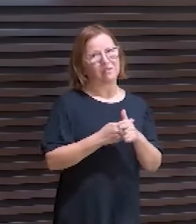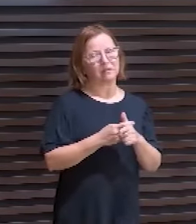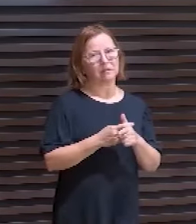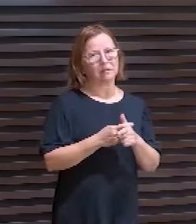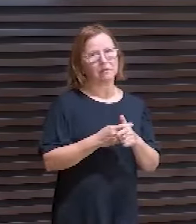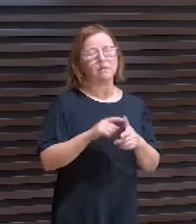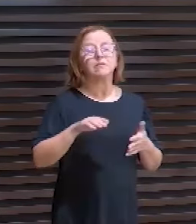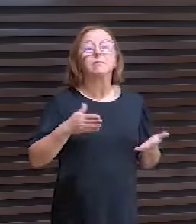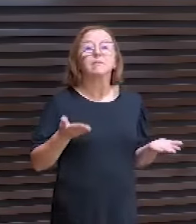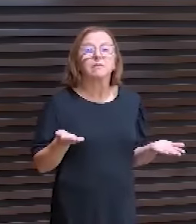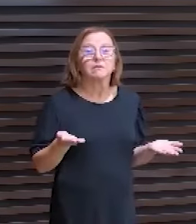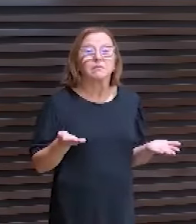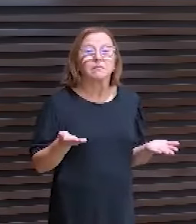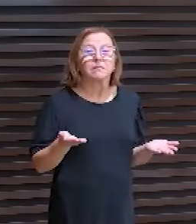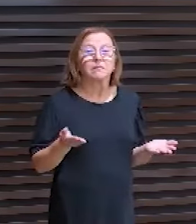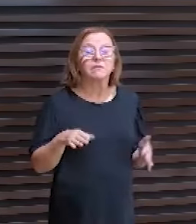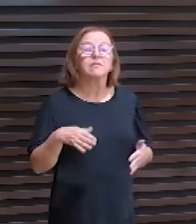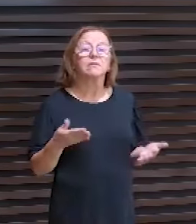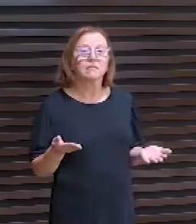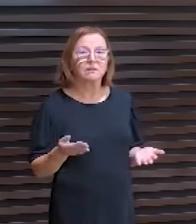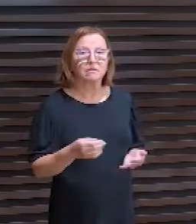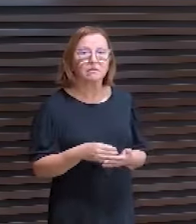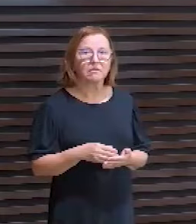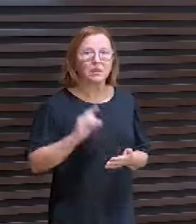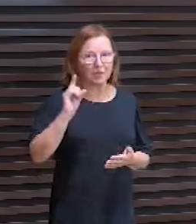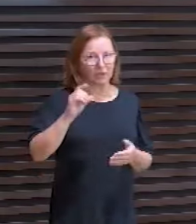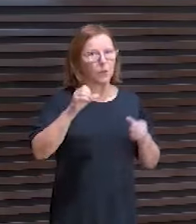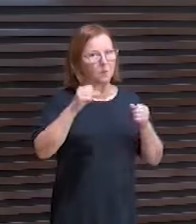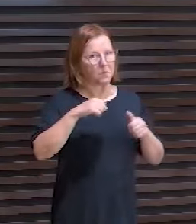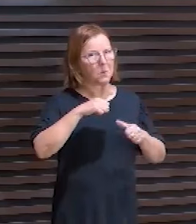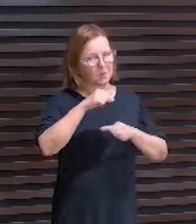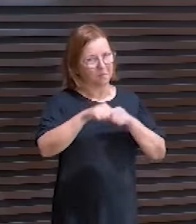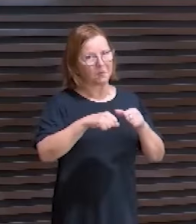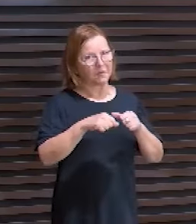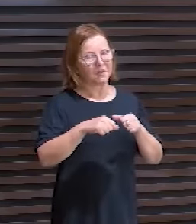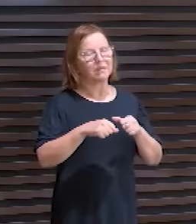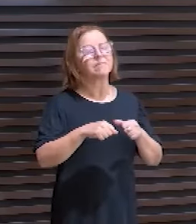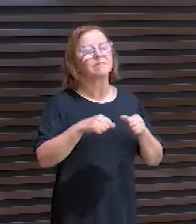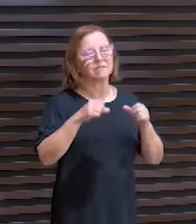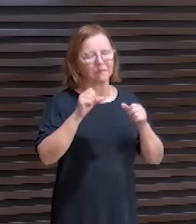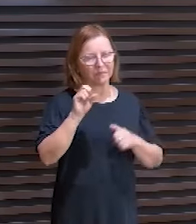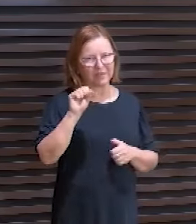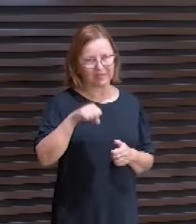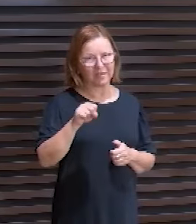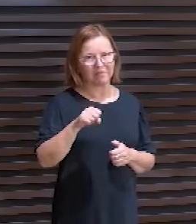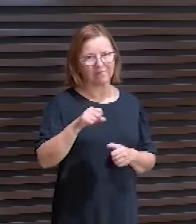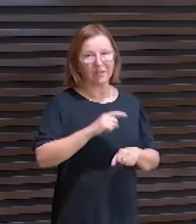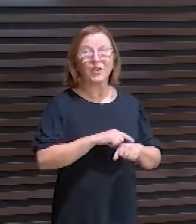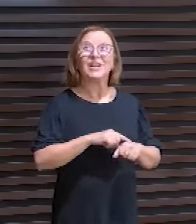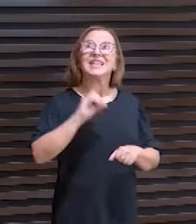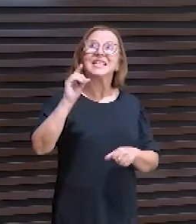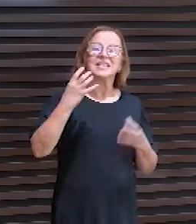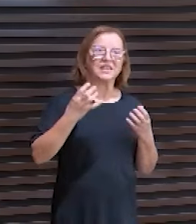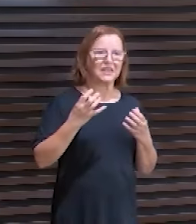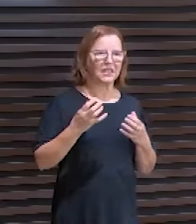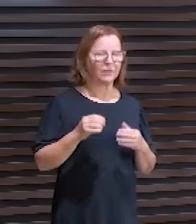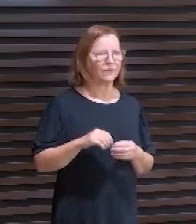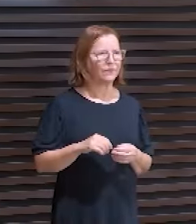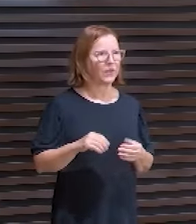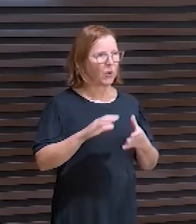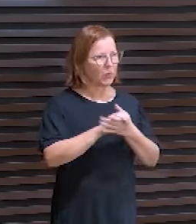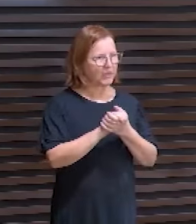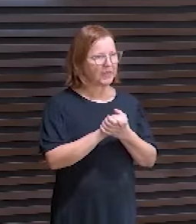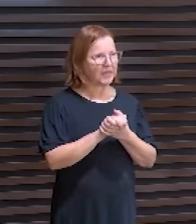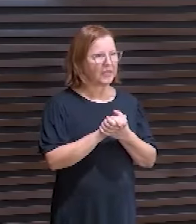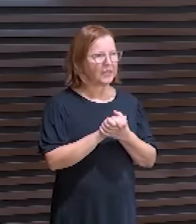aí e aí Deus pode mudar isso pode a hora que ele quiser tantos casais que as